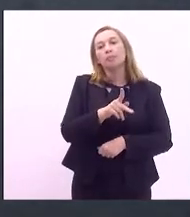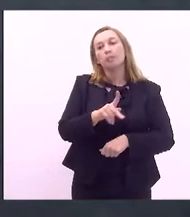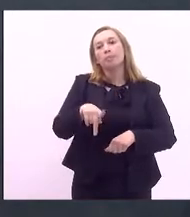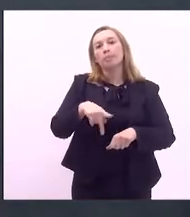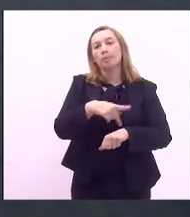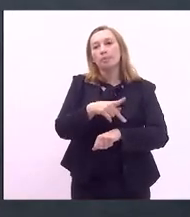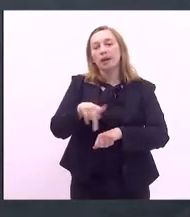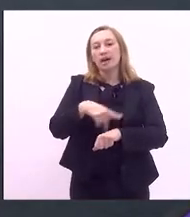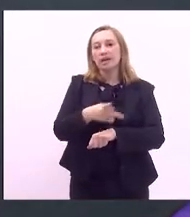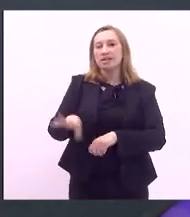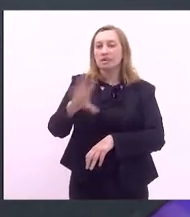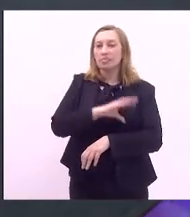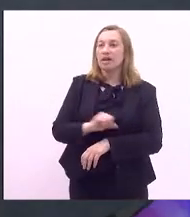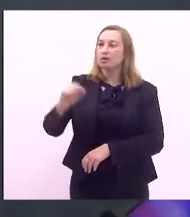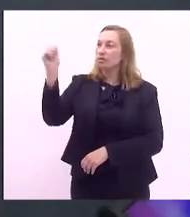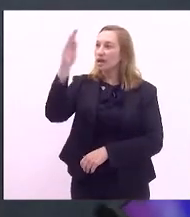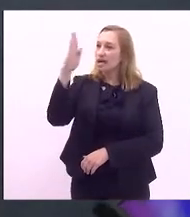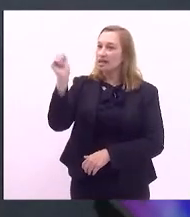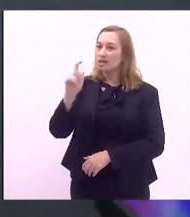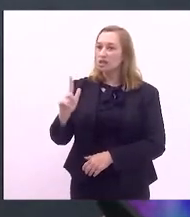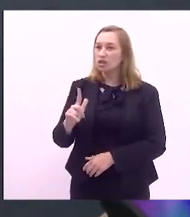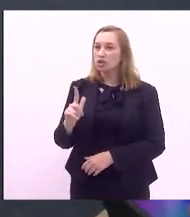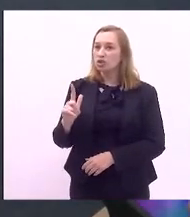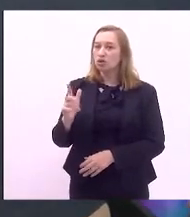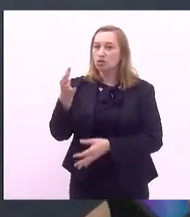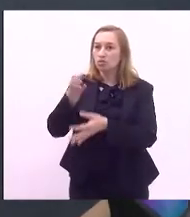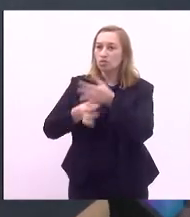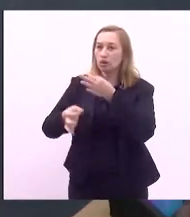quadra Brasil é